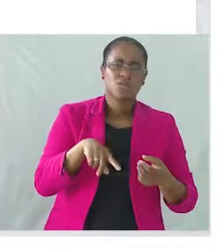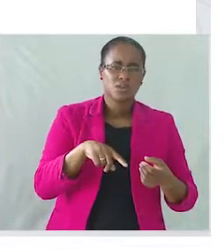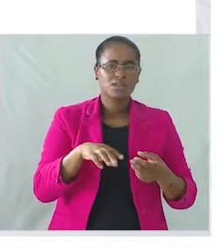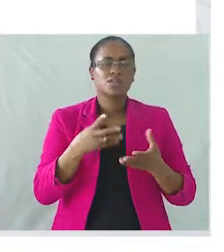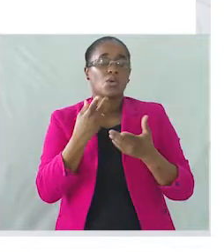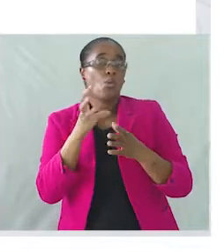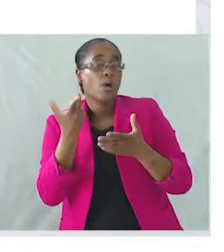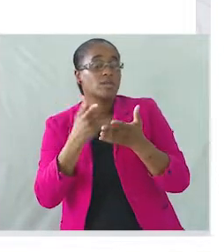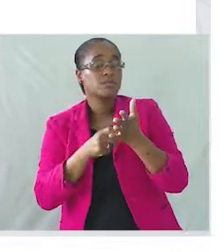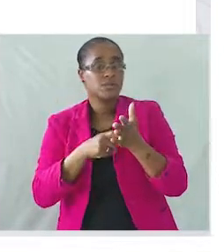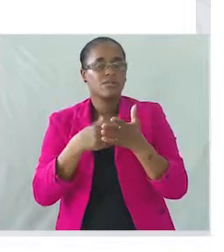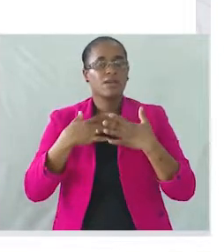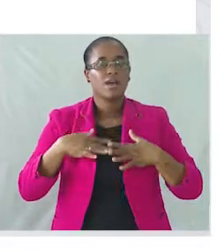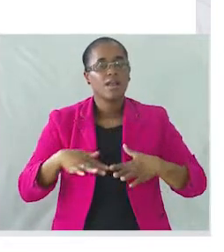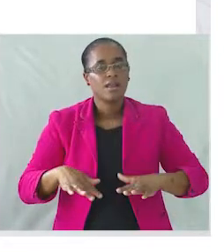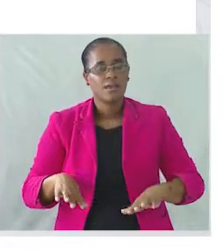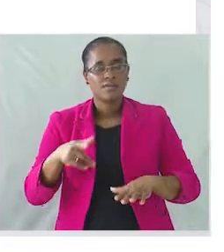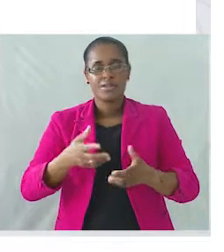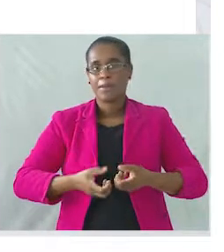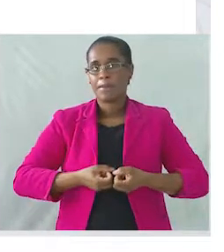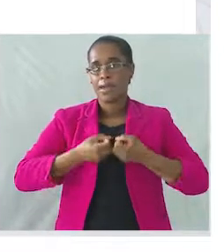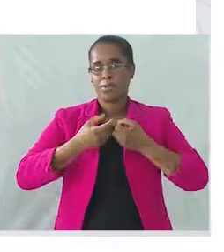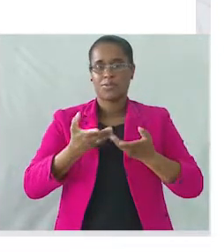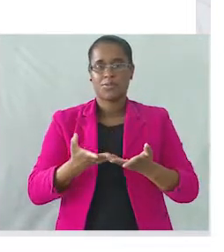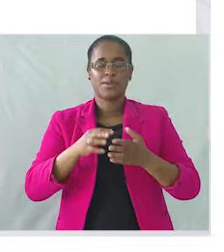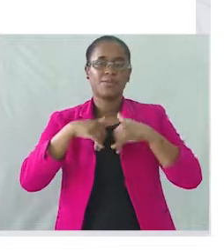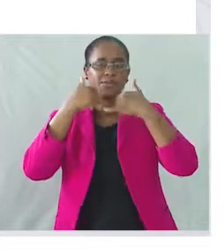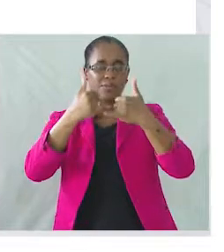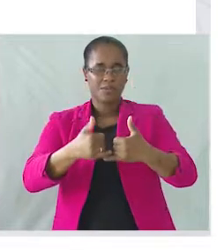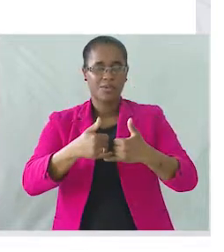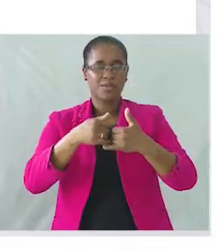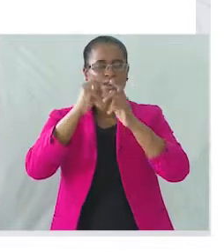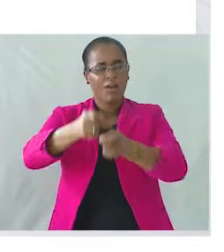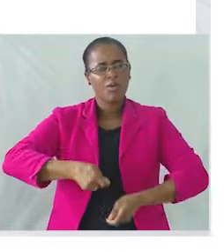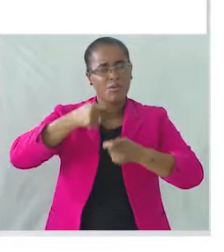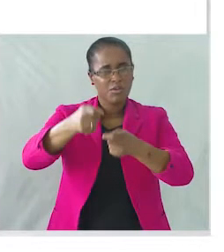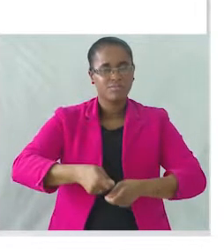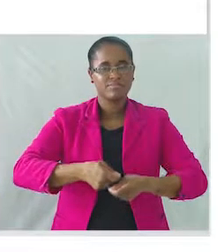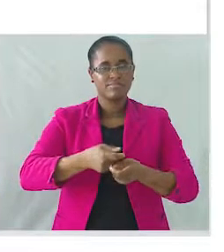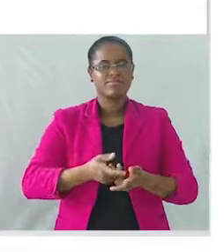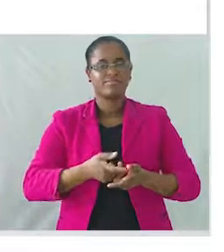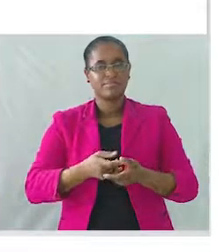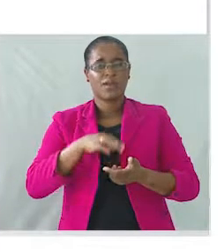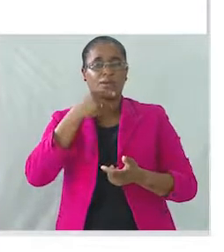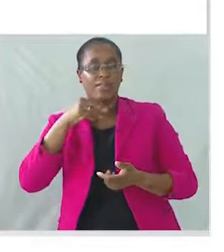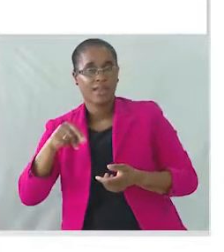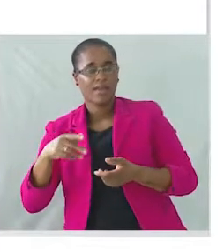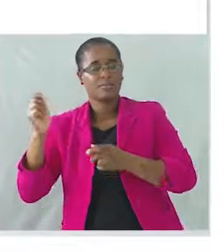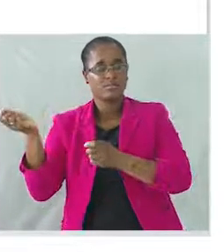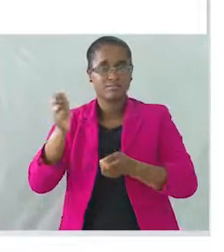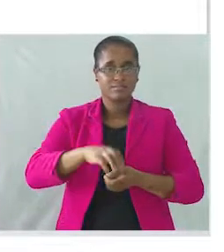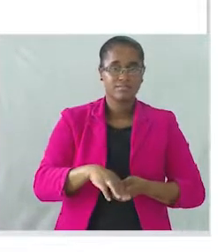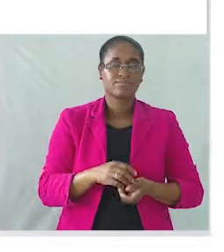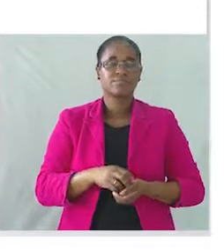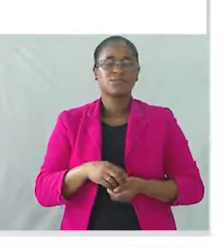aliviado desse peso. Depois, tapa a cova com terra. O barbeiro